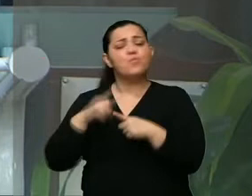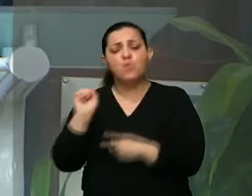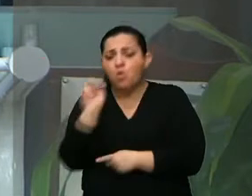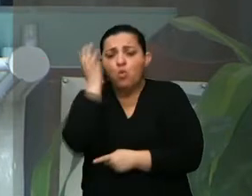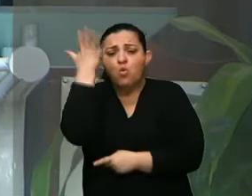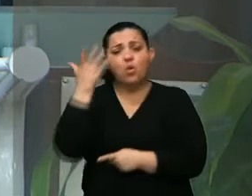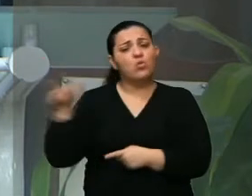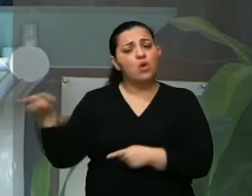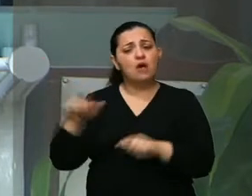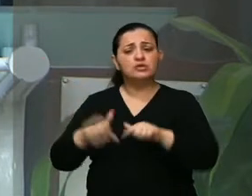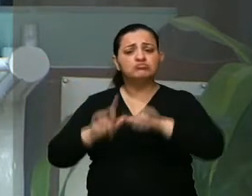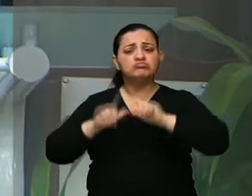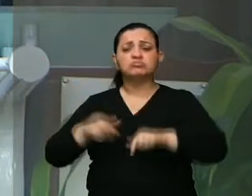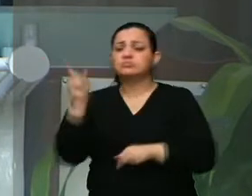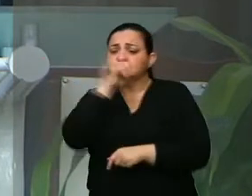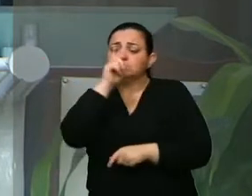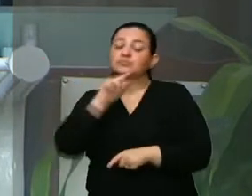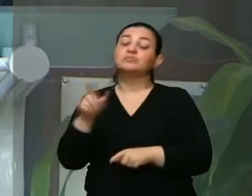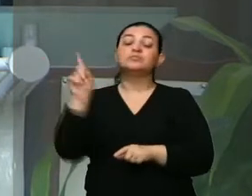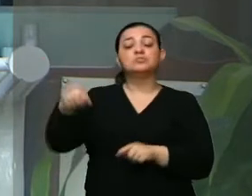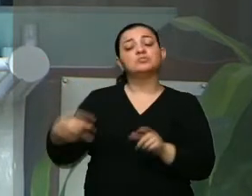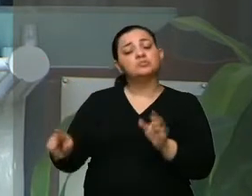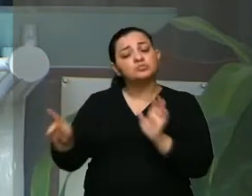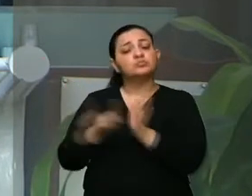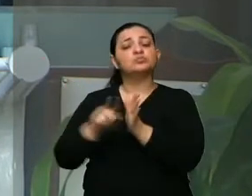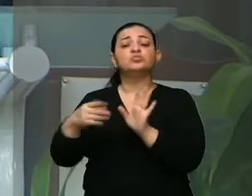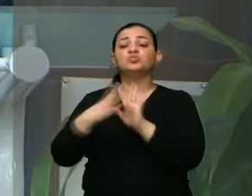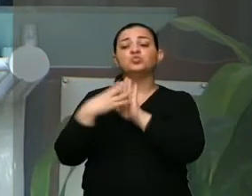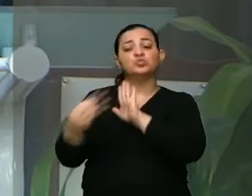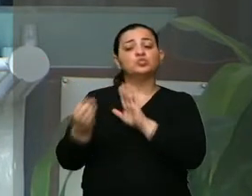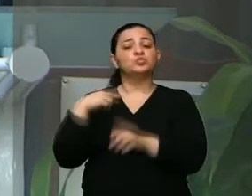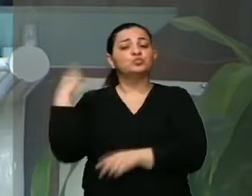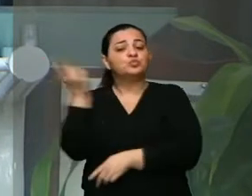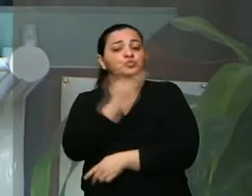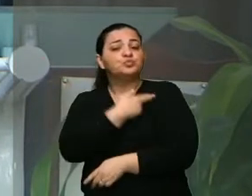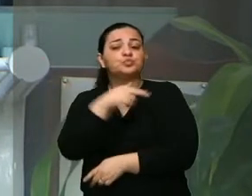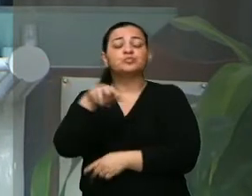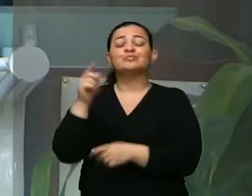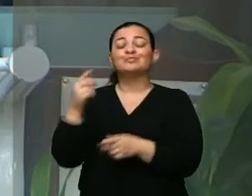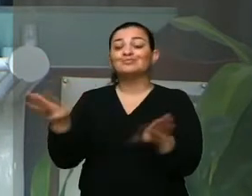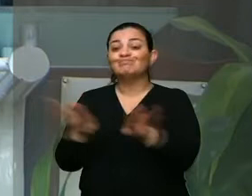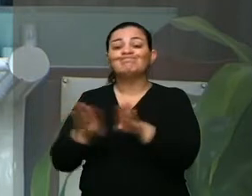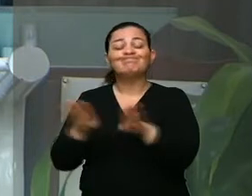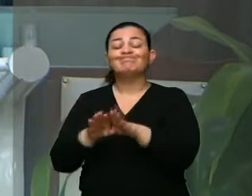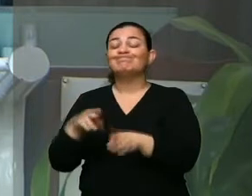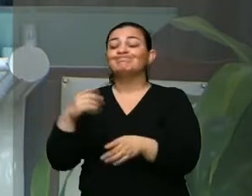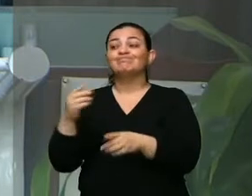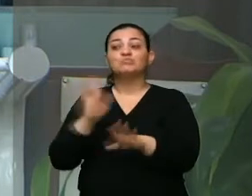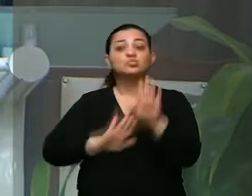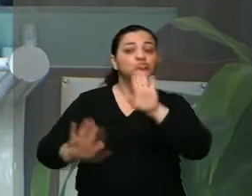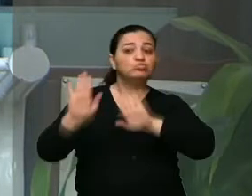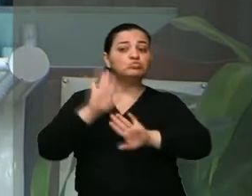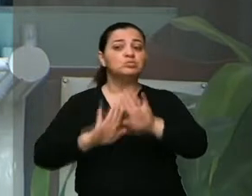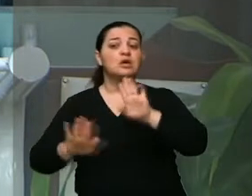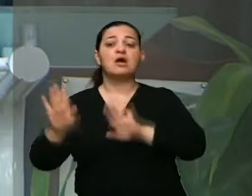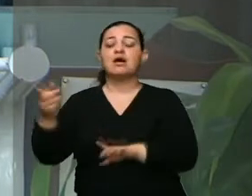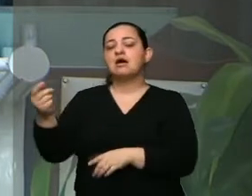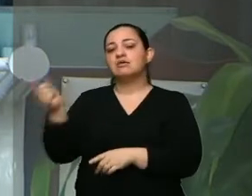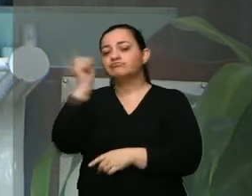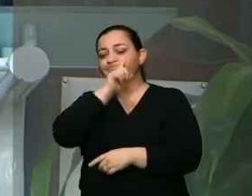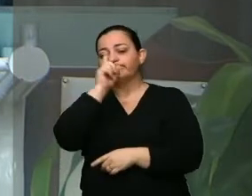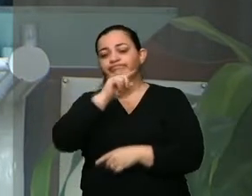falhar e aquilo é um exemplo pra nós também não vir caindo mesmo perigo de